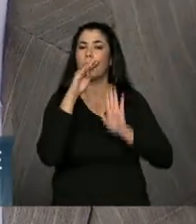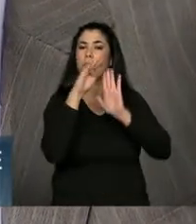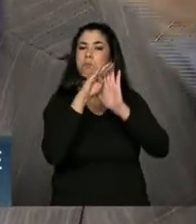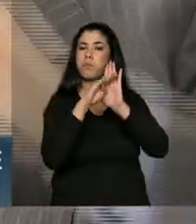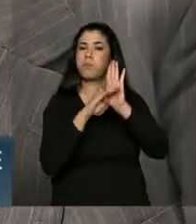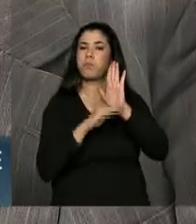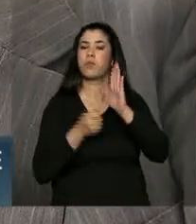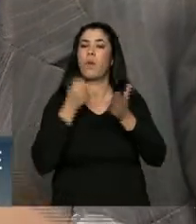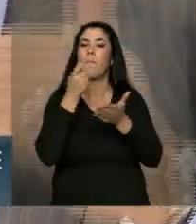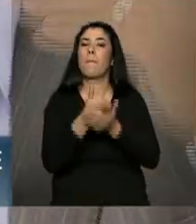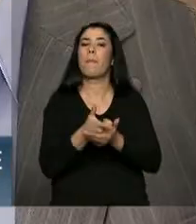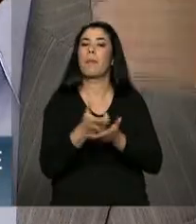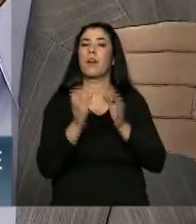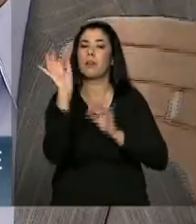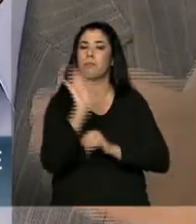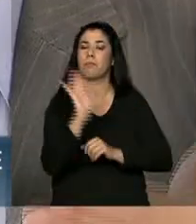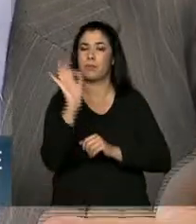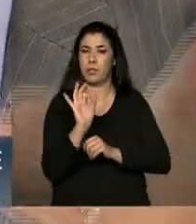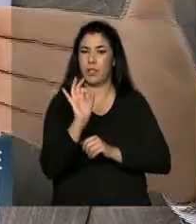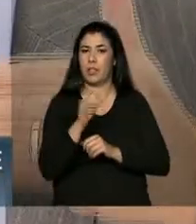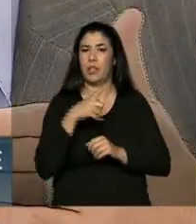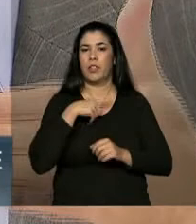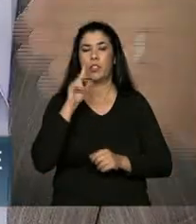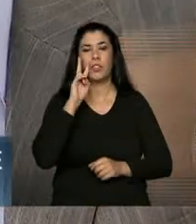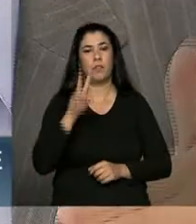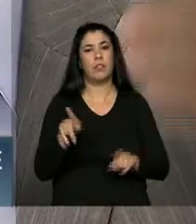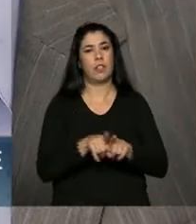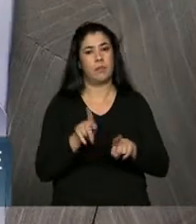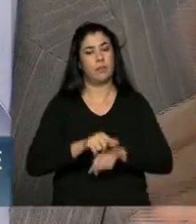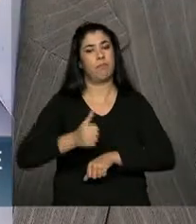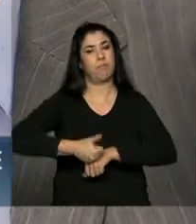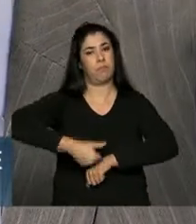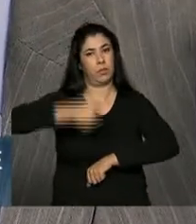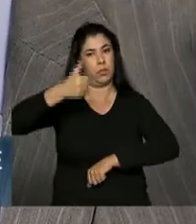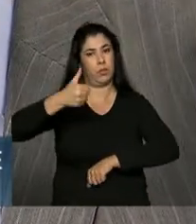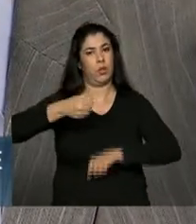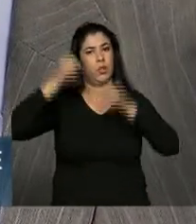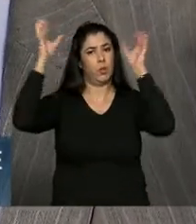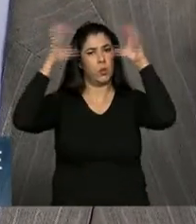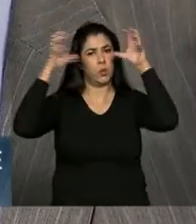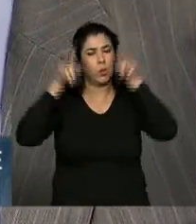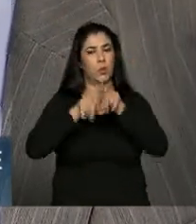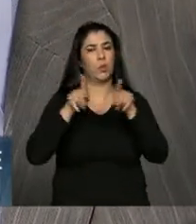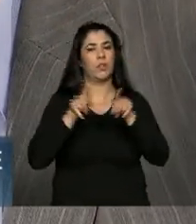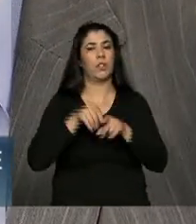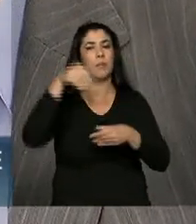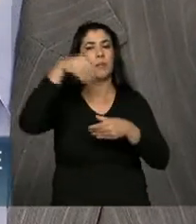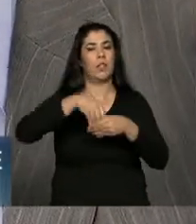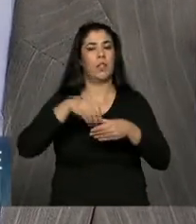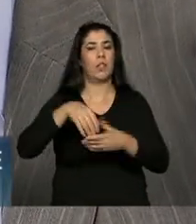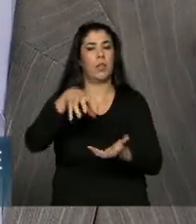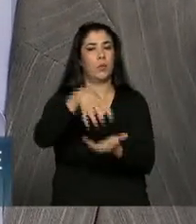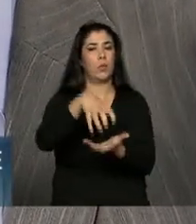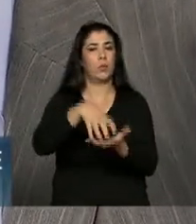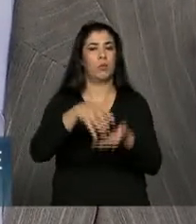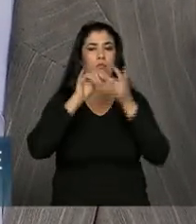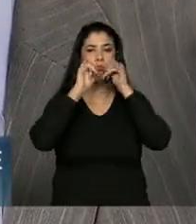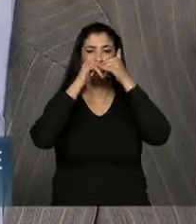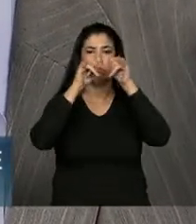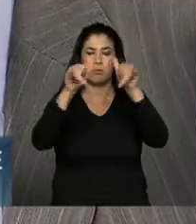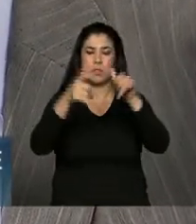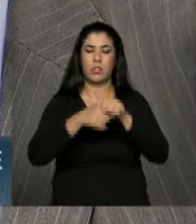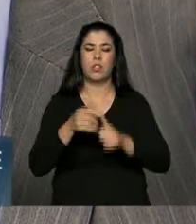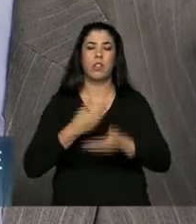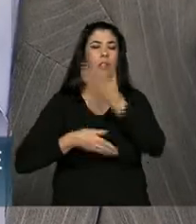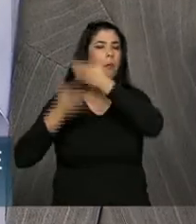de um lado a redução de carga de outro lado a melhoria das chuvas e o planejamento no setor elétrico tem deixado cada dia